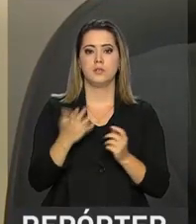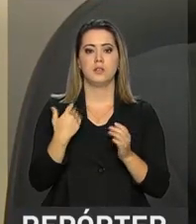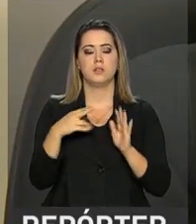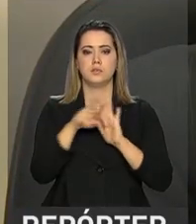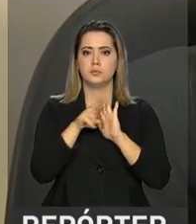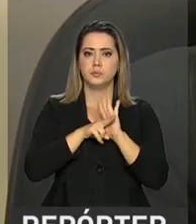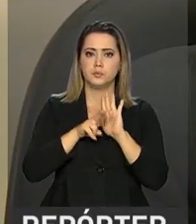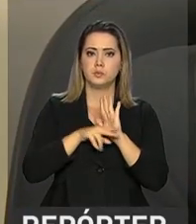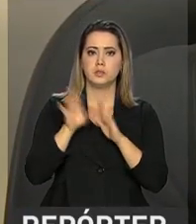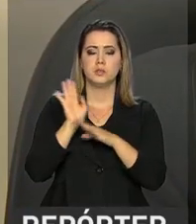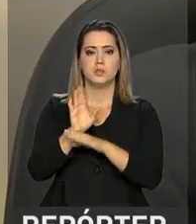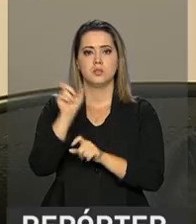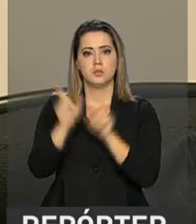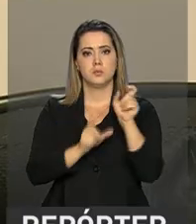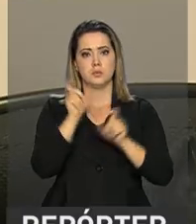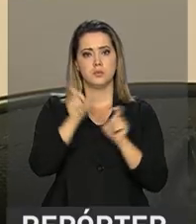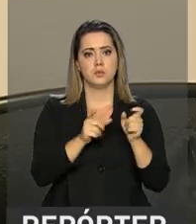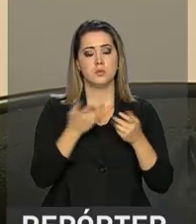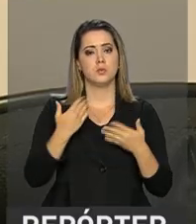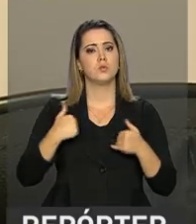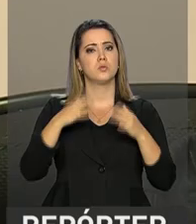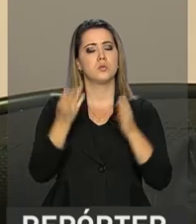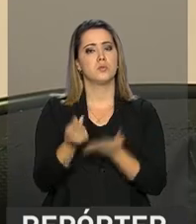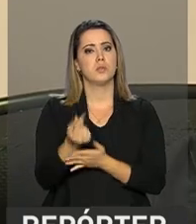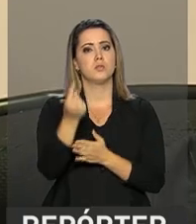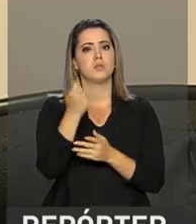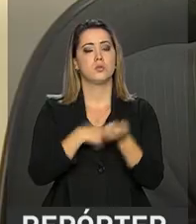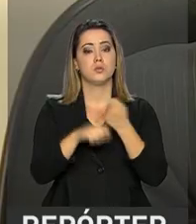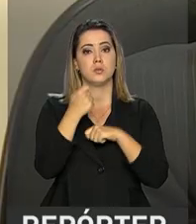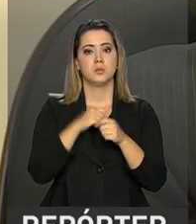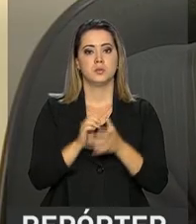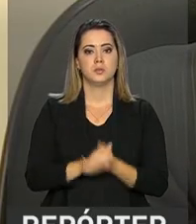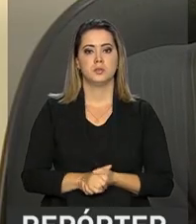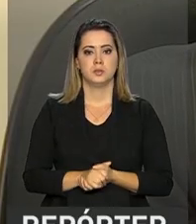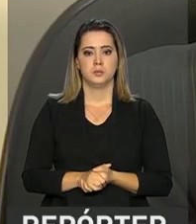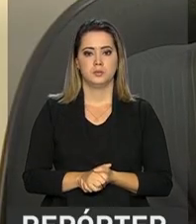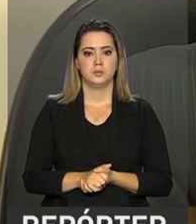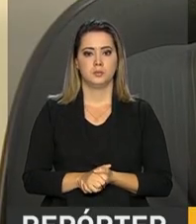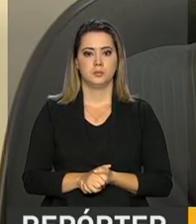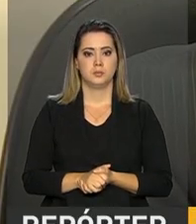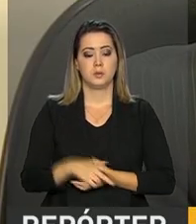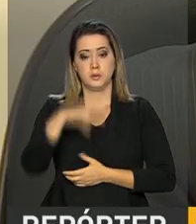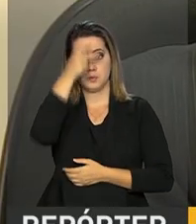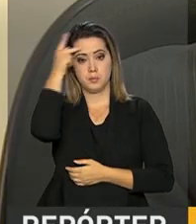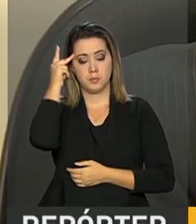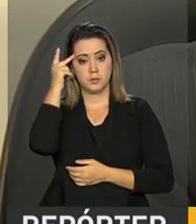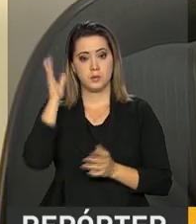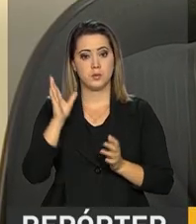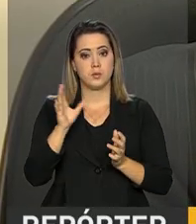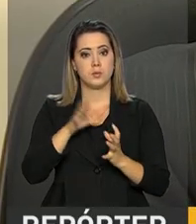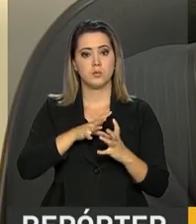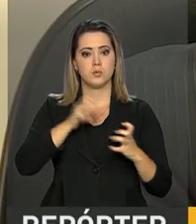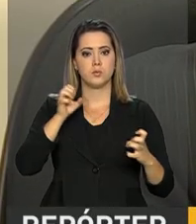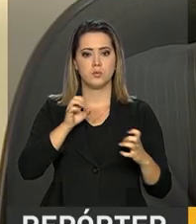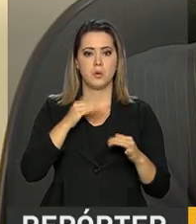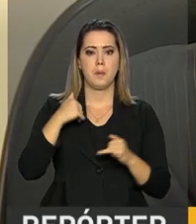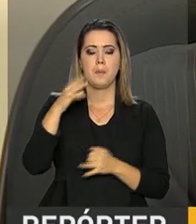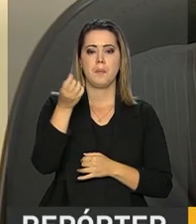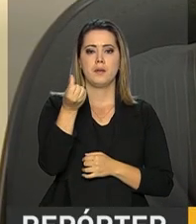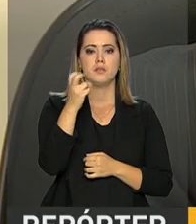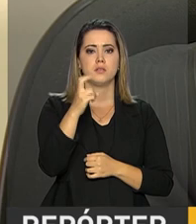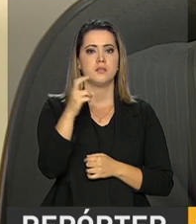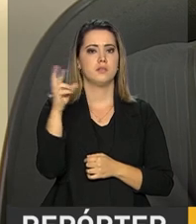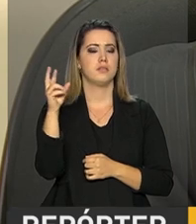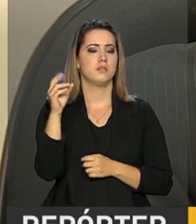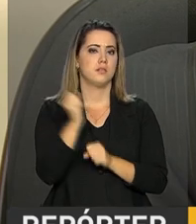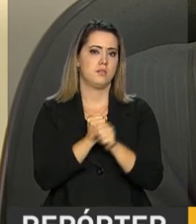vai beneficiar os aposentados e injetar dinheiro na economia. Se destinam a pessoas idosas, né, na faixa de 65